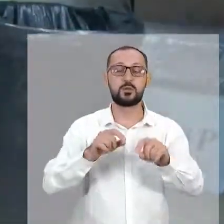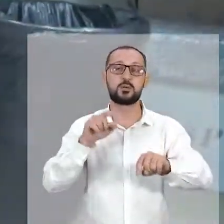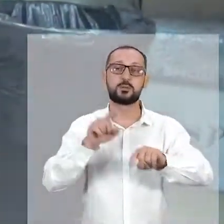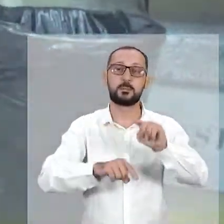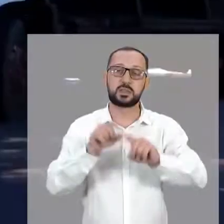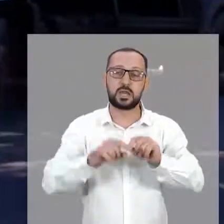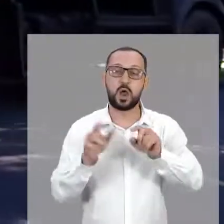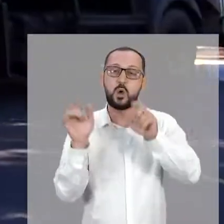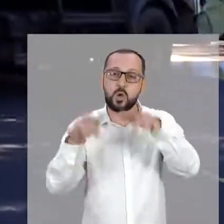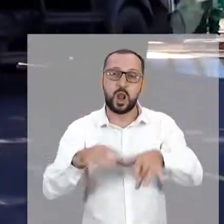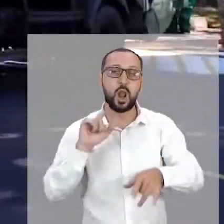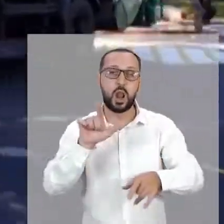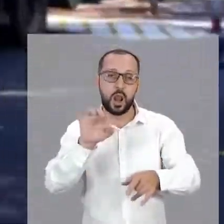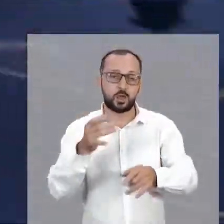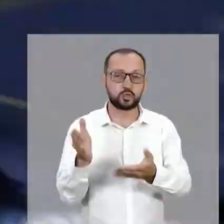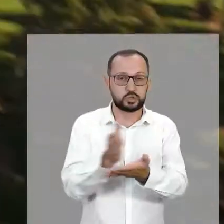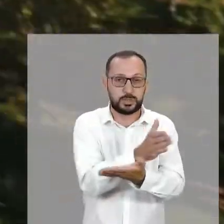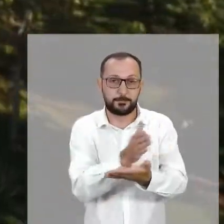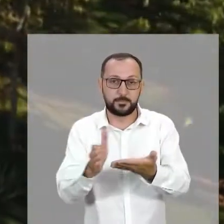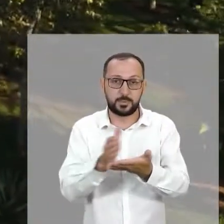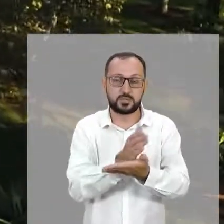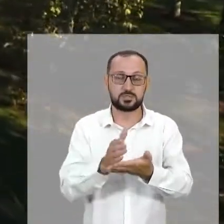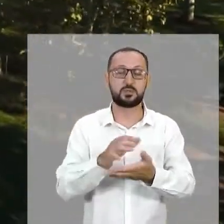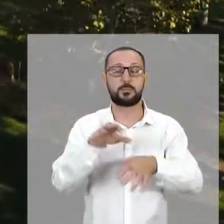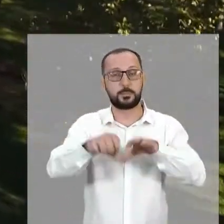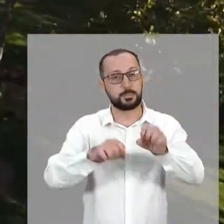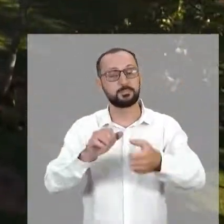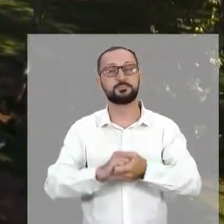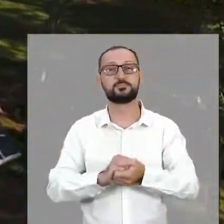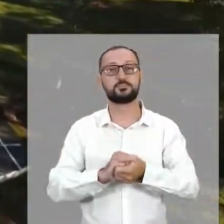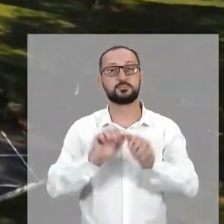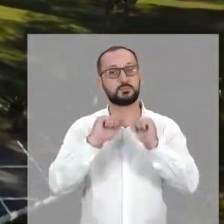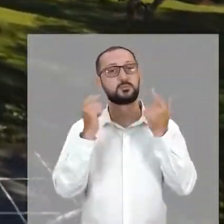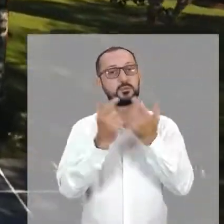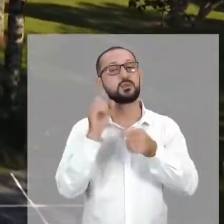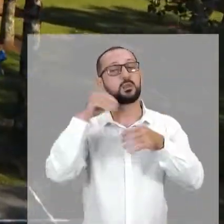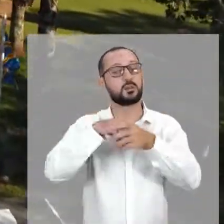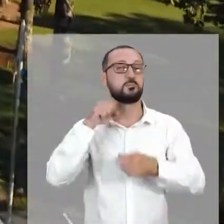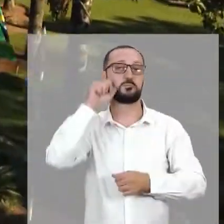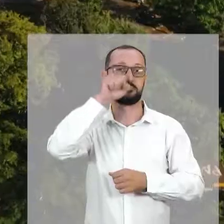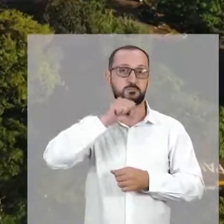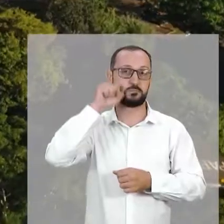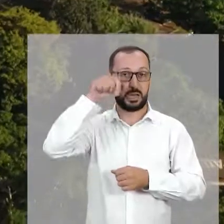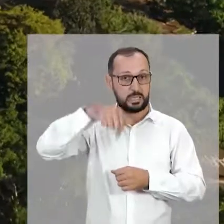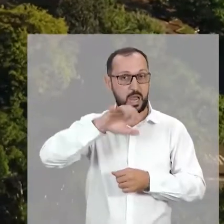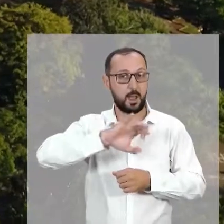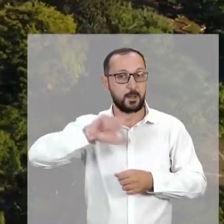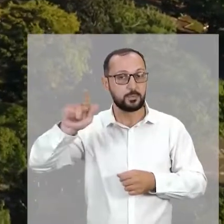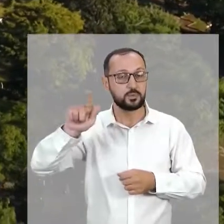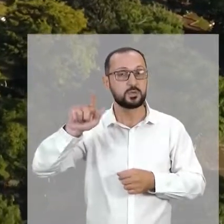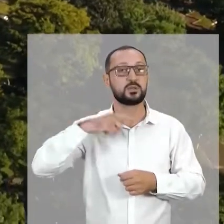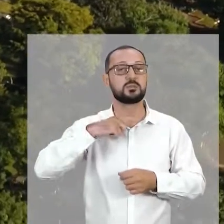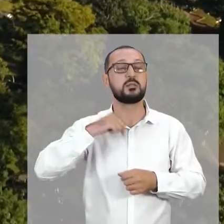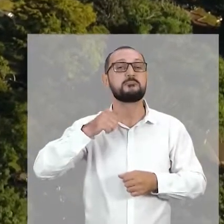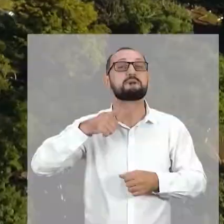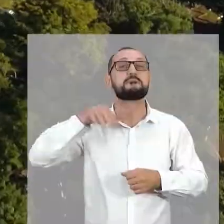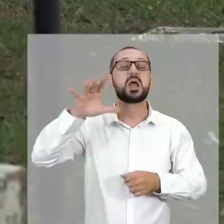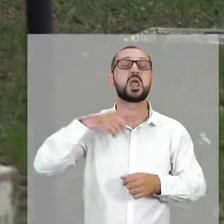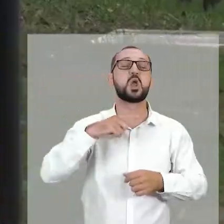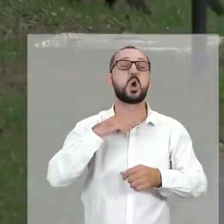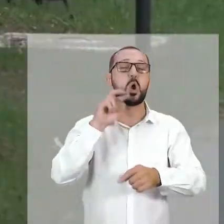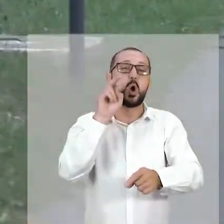de lixo para coleta seletiva. A Lemes está no Parque dos Poderes, em Campo Grande, numa das